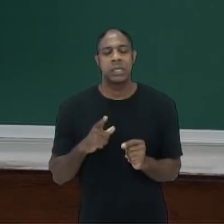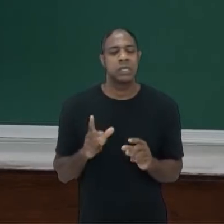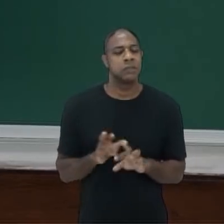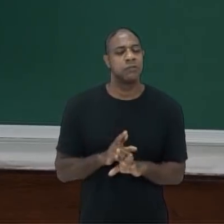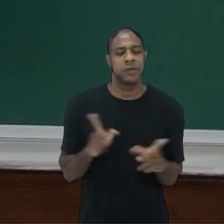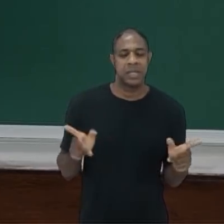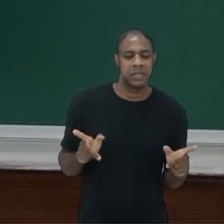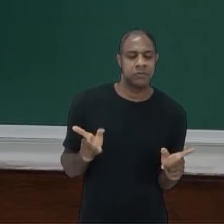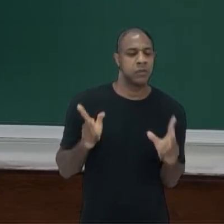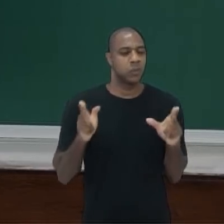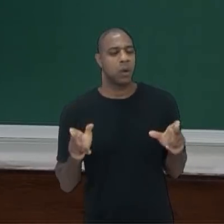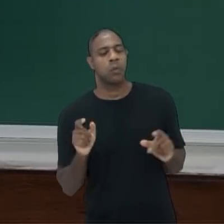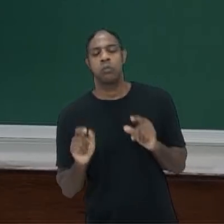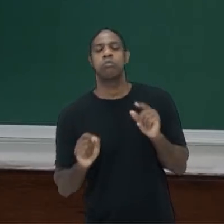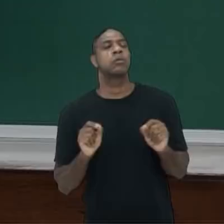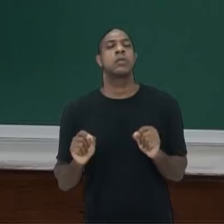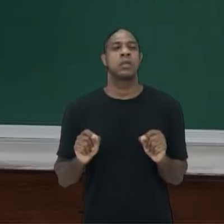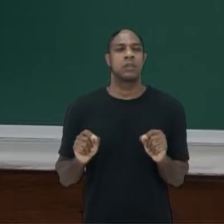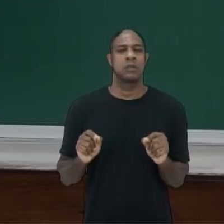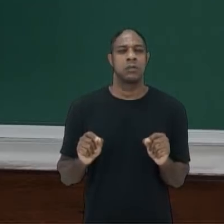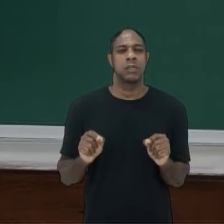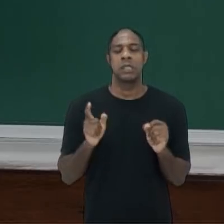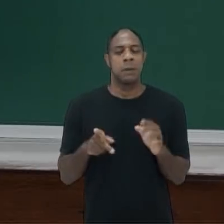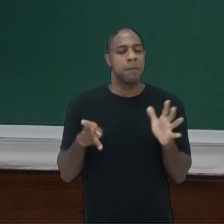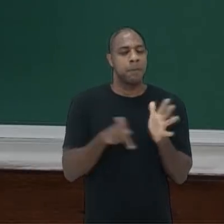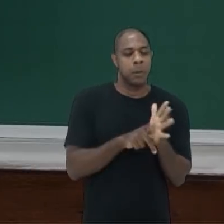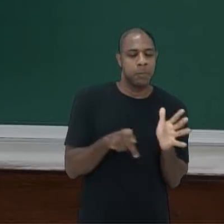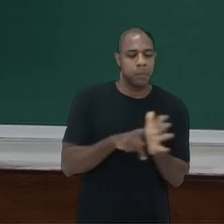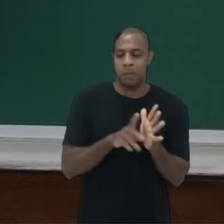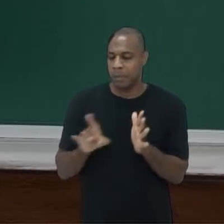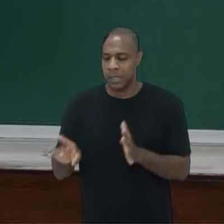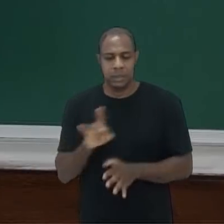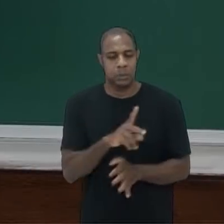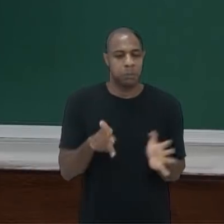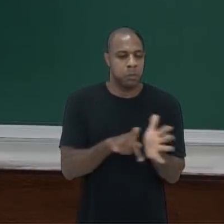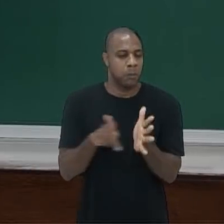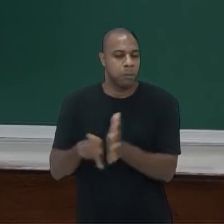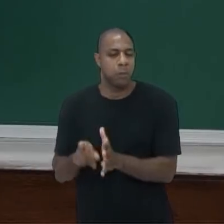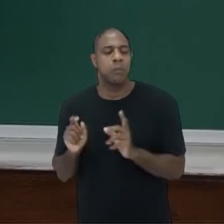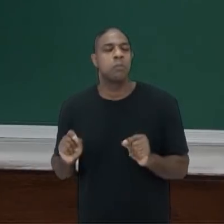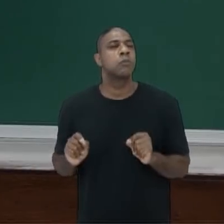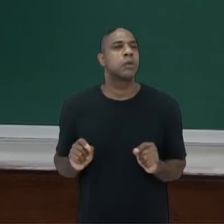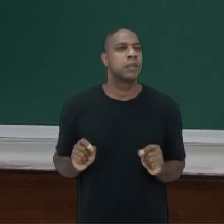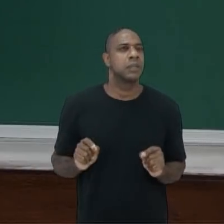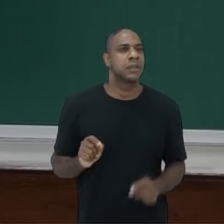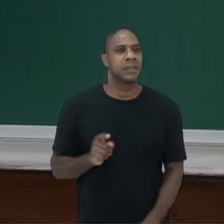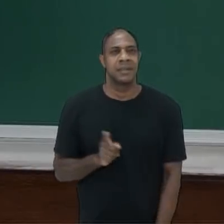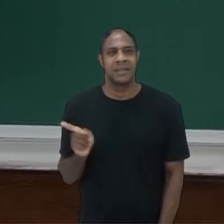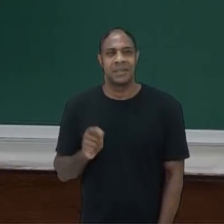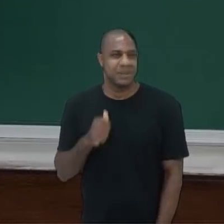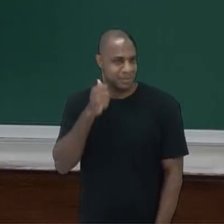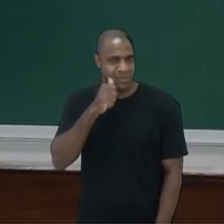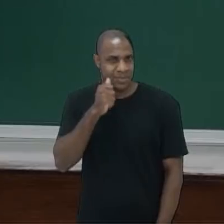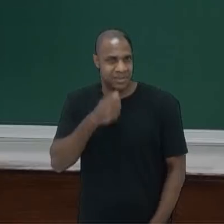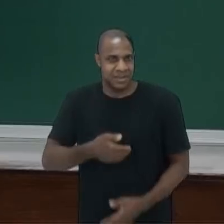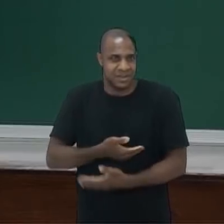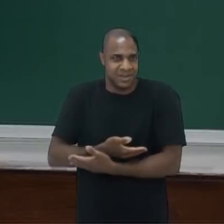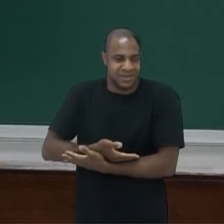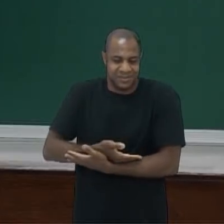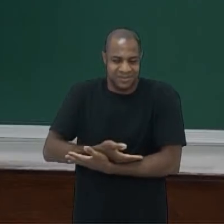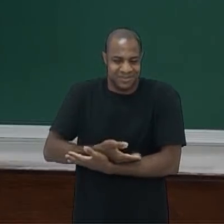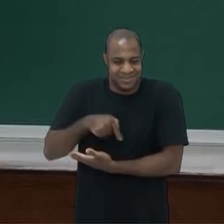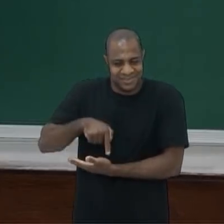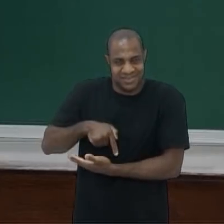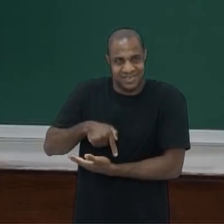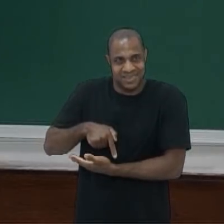de diferente? O que elas têm de exclusivo? Esses dois seres, aqui eu tenho uma menininha, né, segurando o seu bichinho de